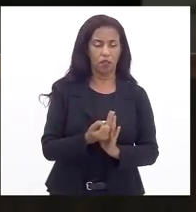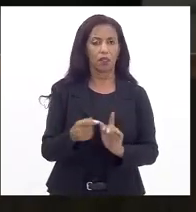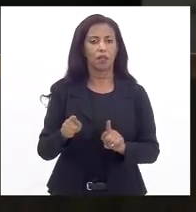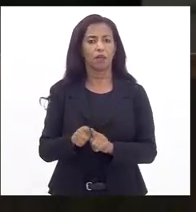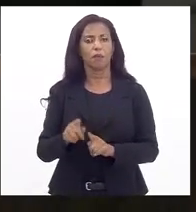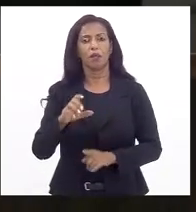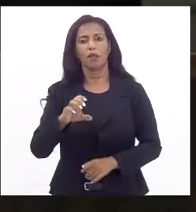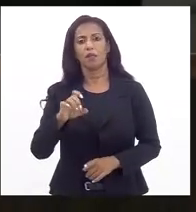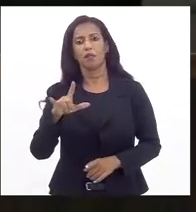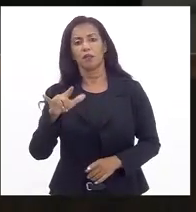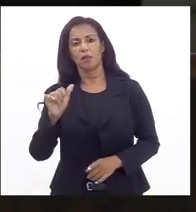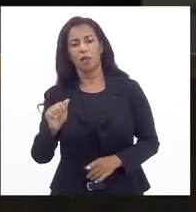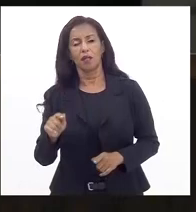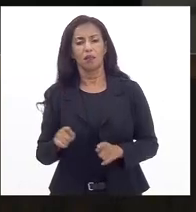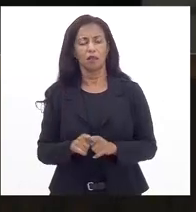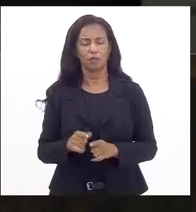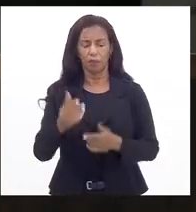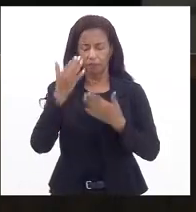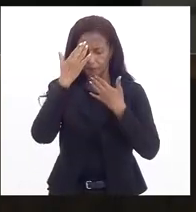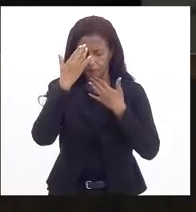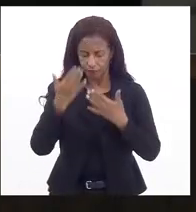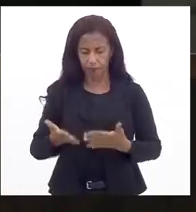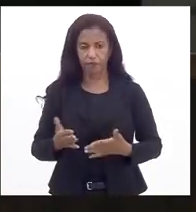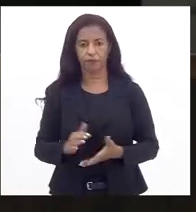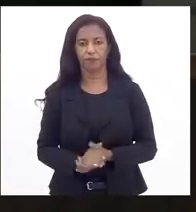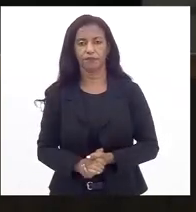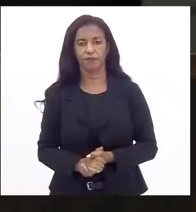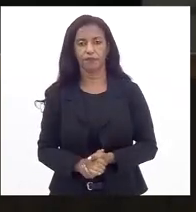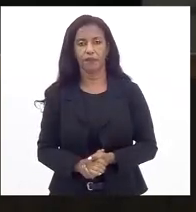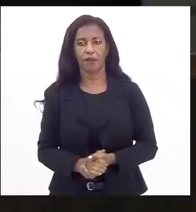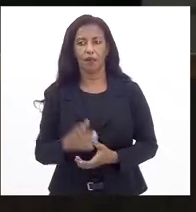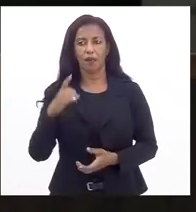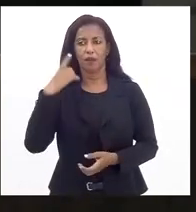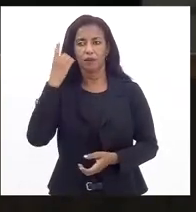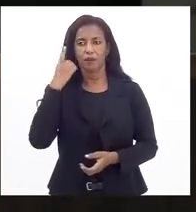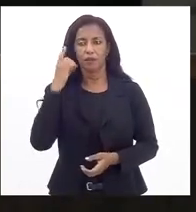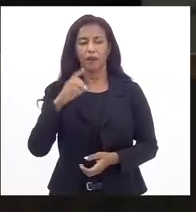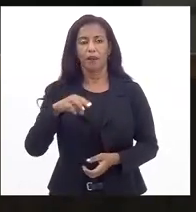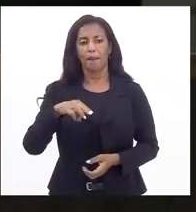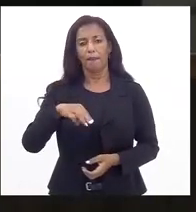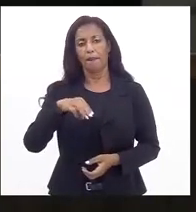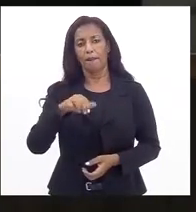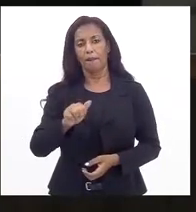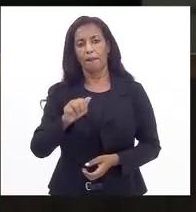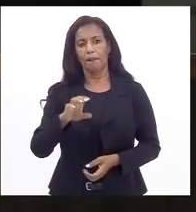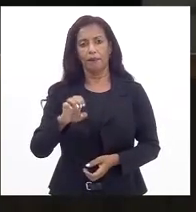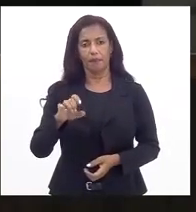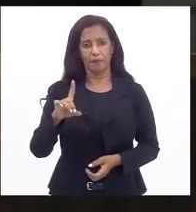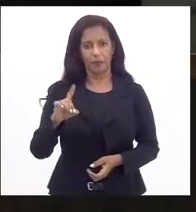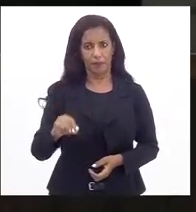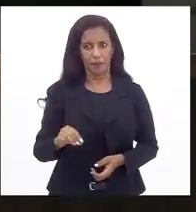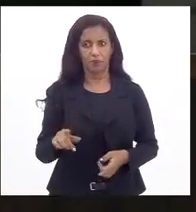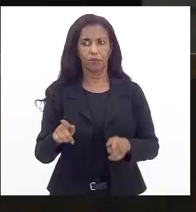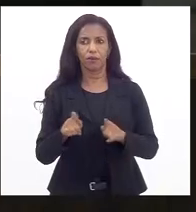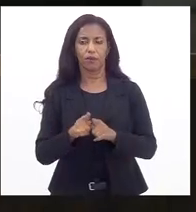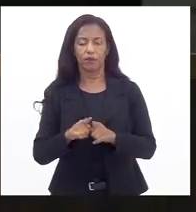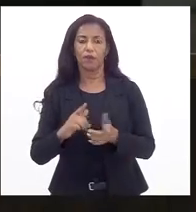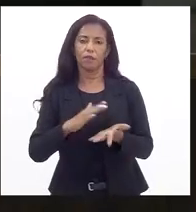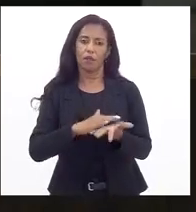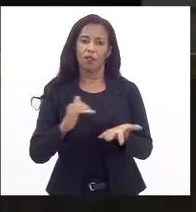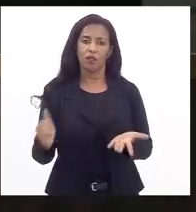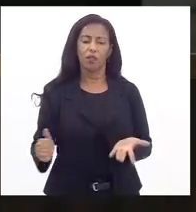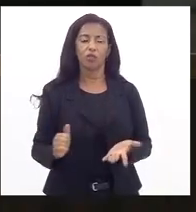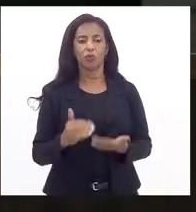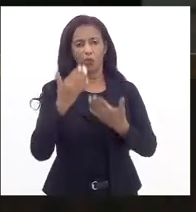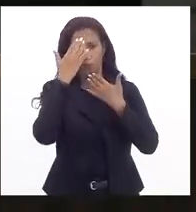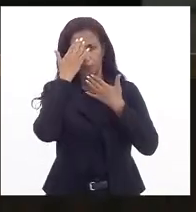Célia é agradeço agradeço ao deputado Carlos Macedo também retirou a